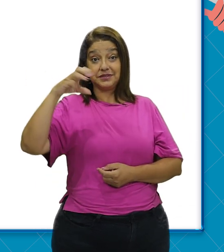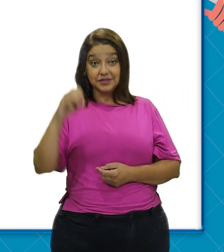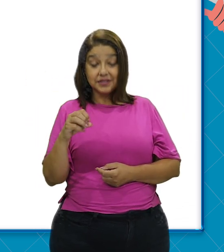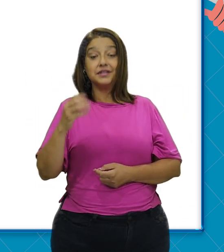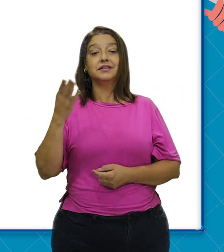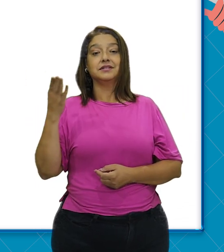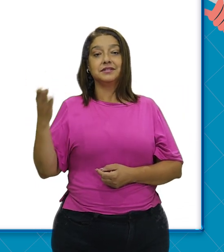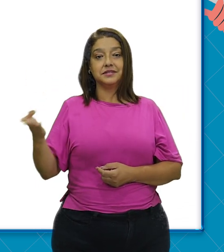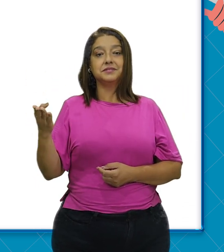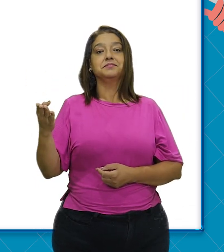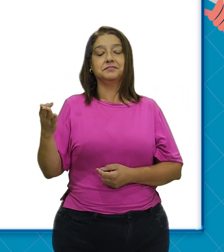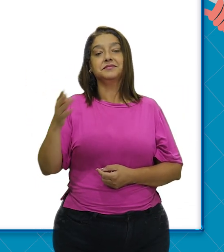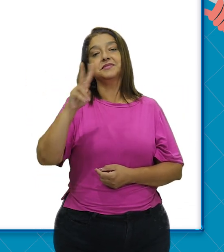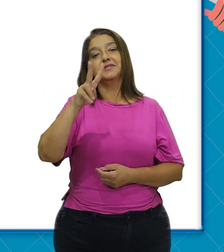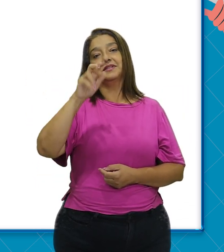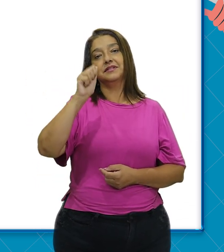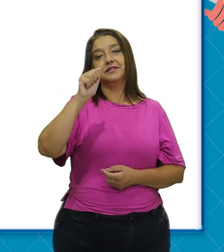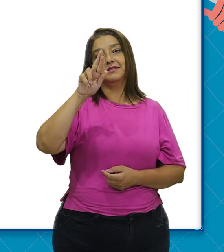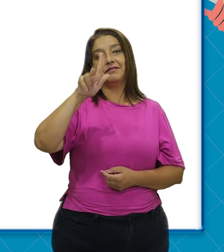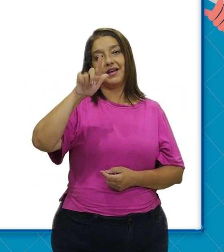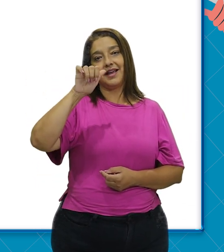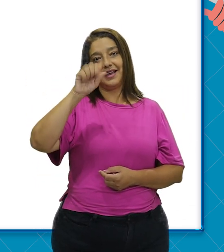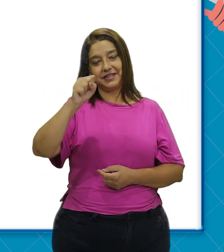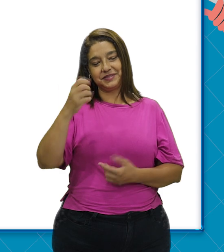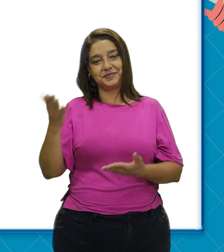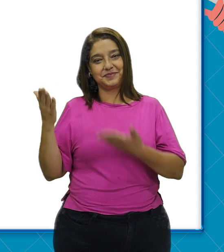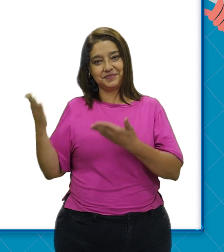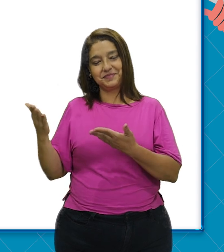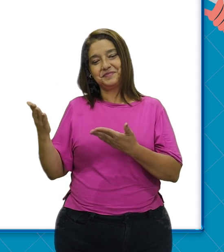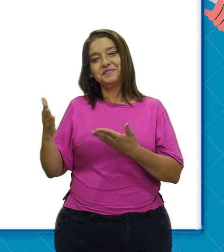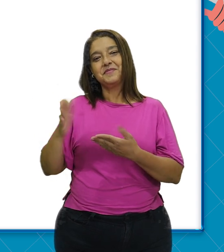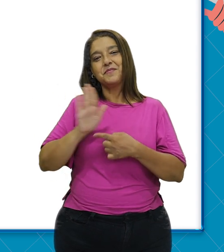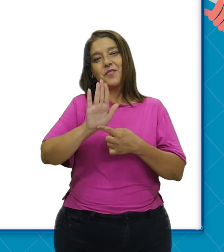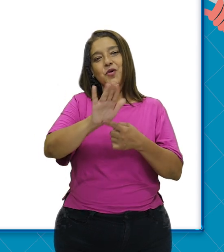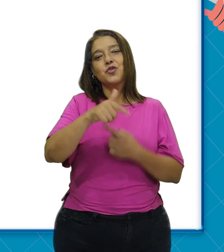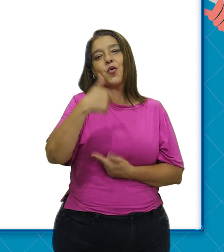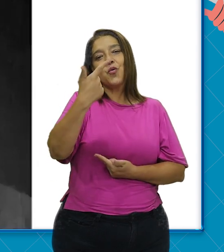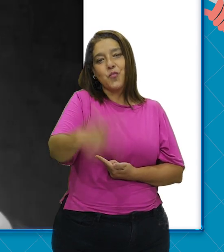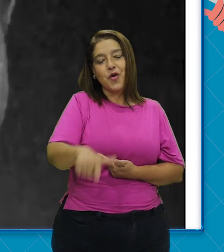Vargas. Porém, esse assunto fica para um próximo vídeo.